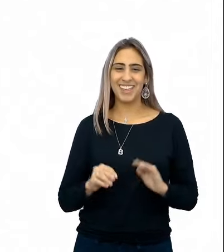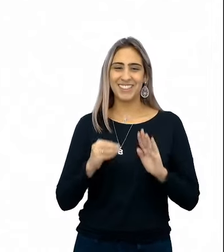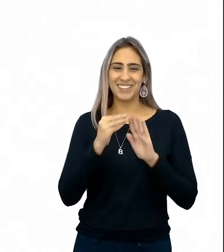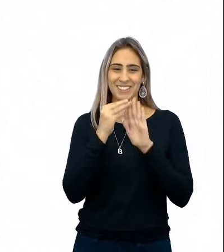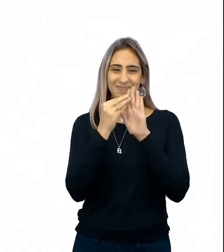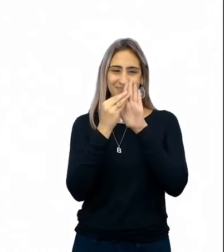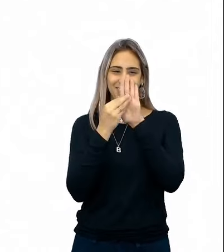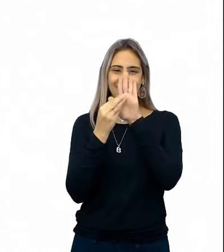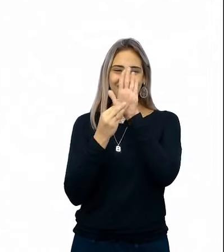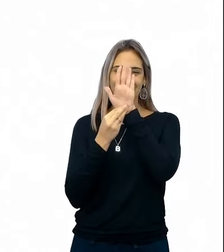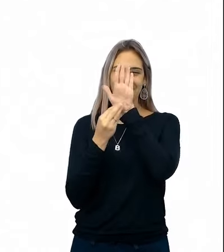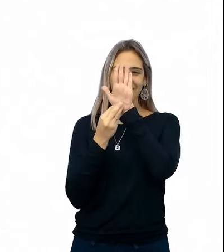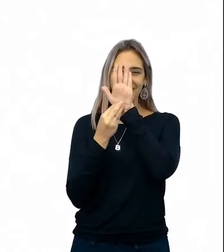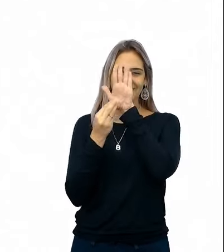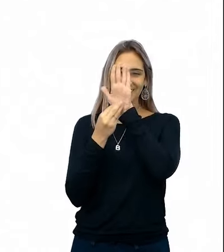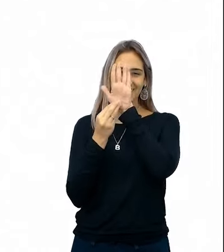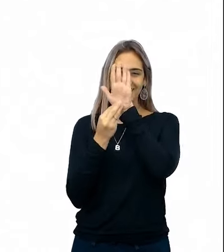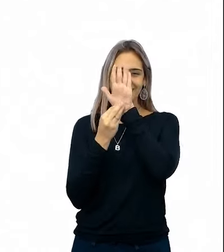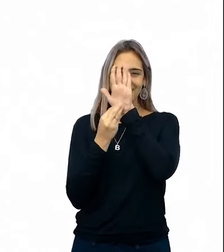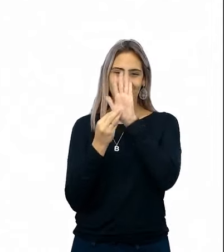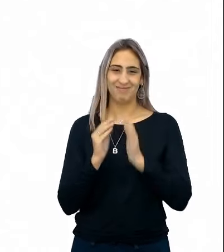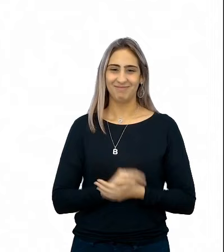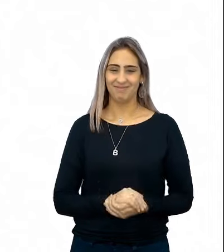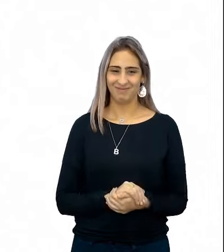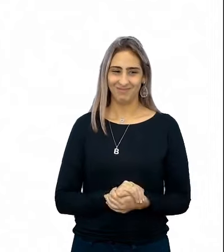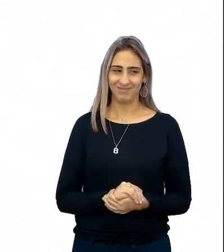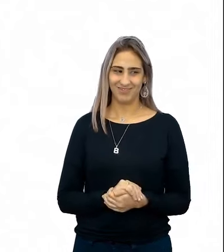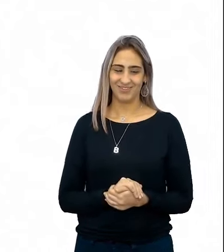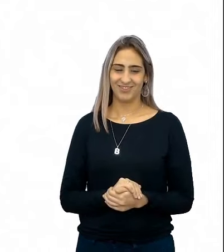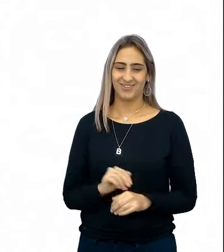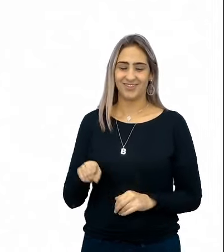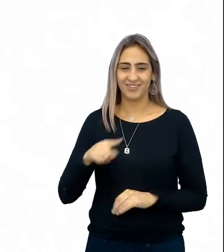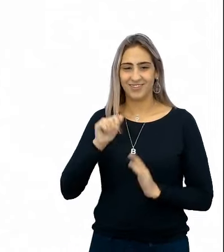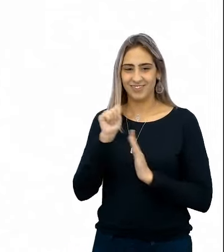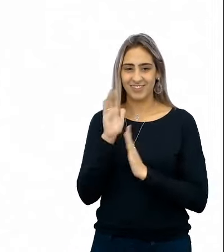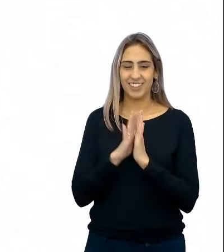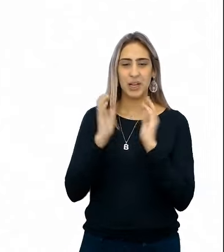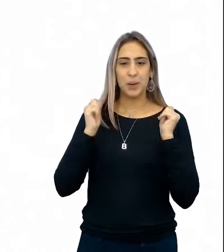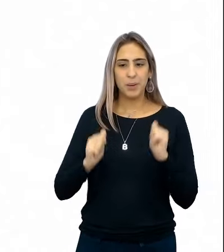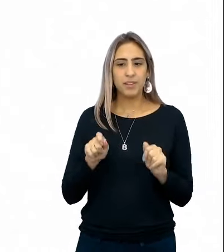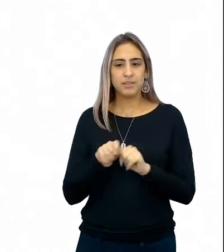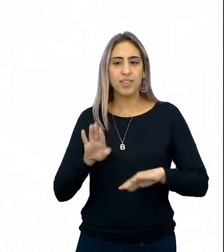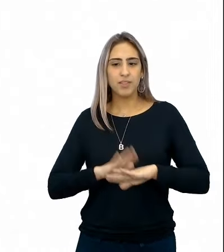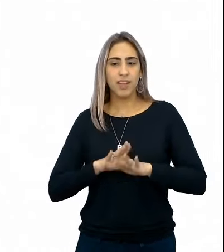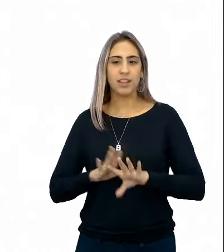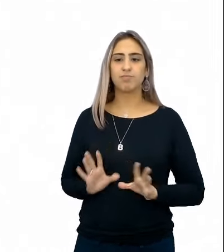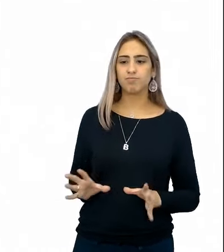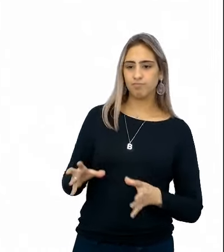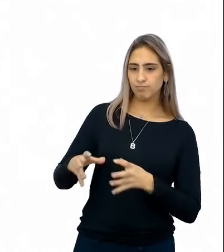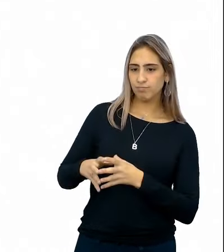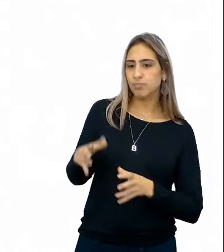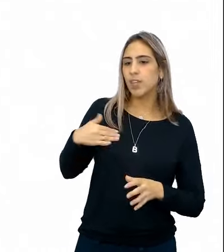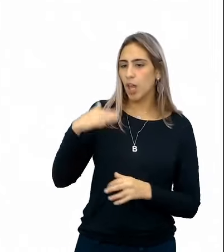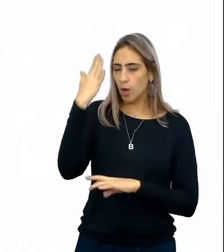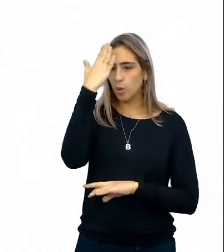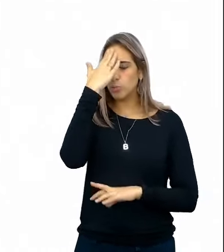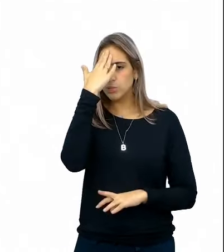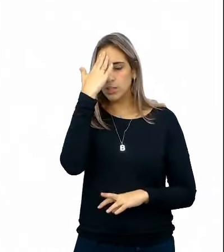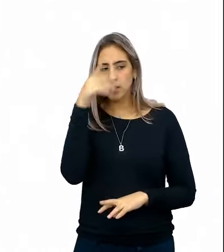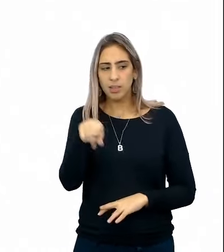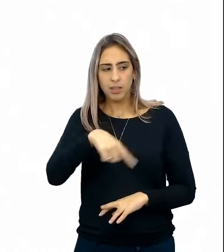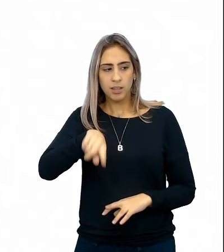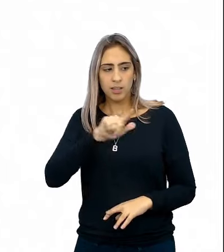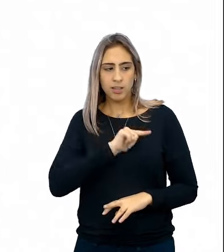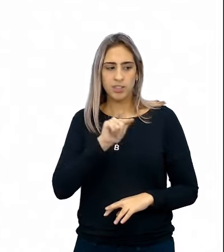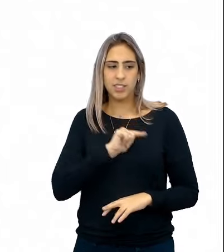turma que requer maior atenção, maior apoio? A atividade pode ser feita no coletivo. Eu sempre digo isso, por quê?